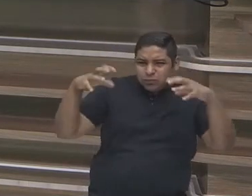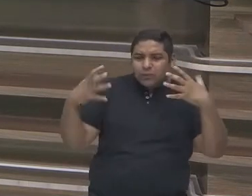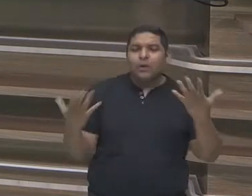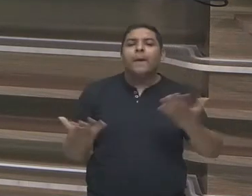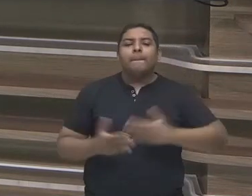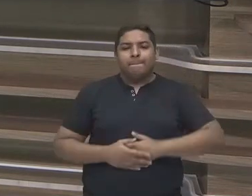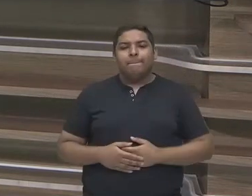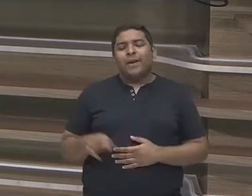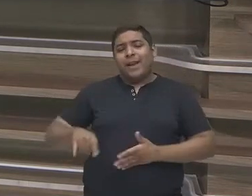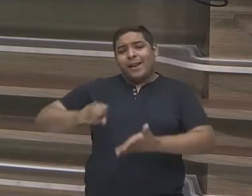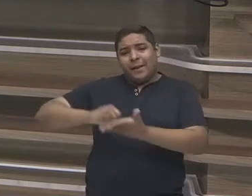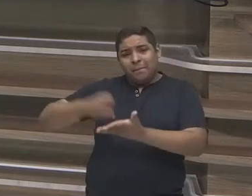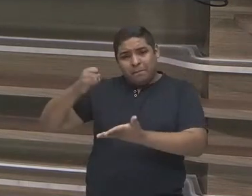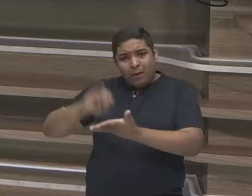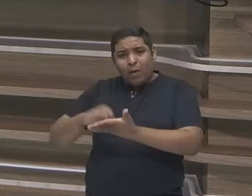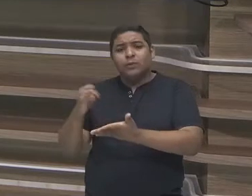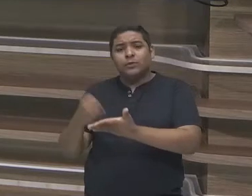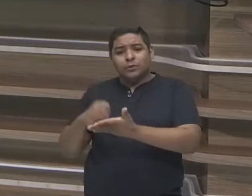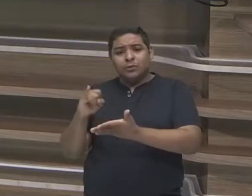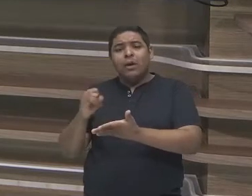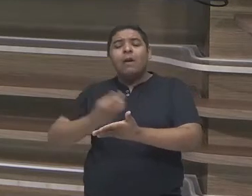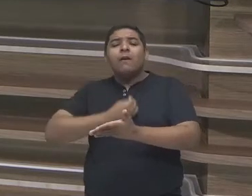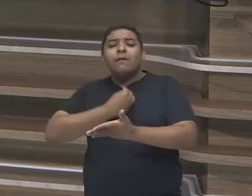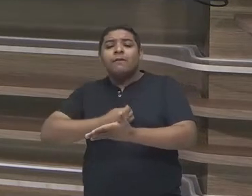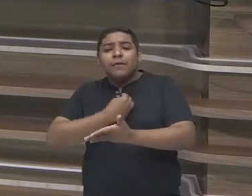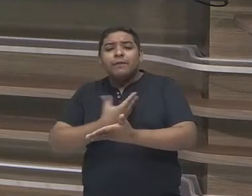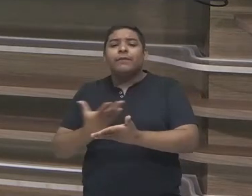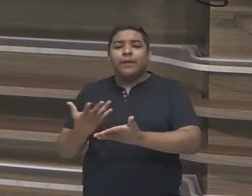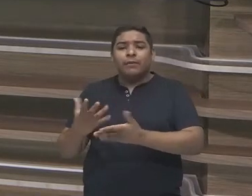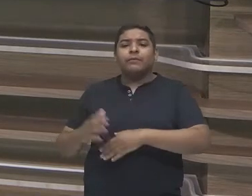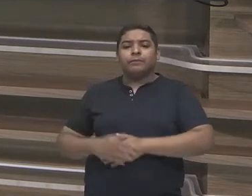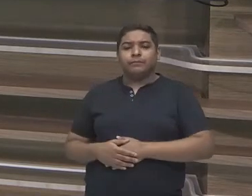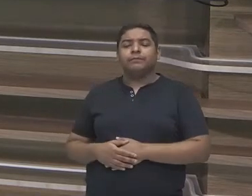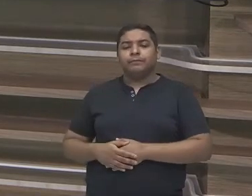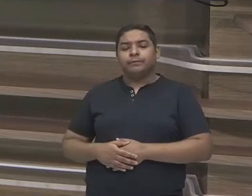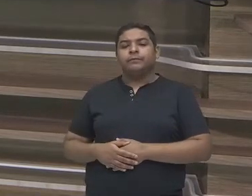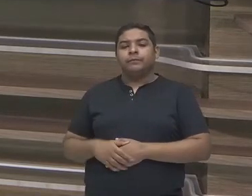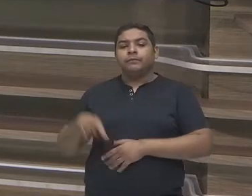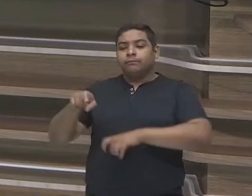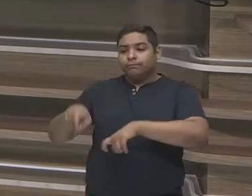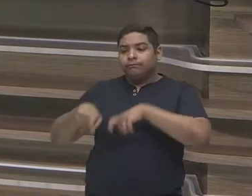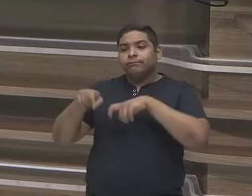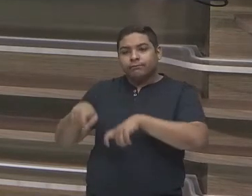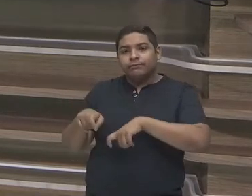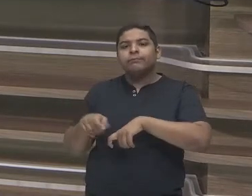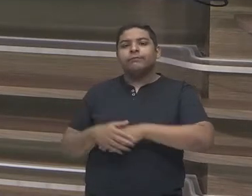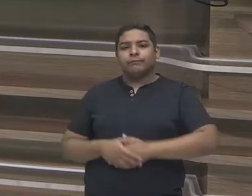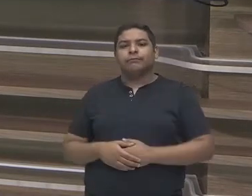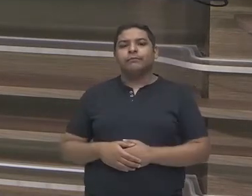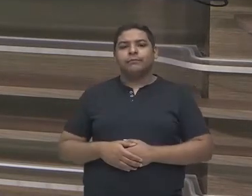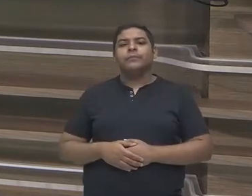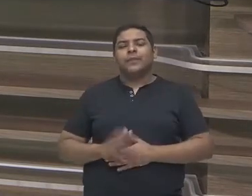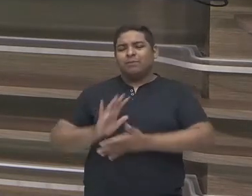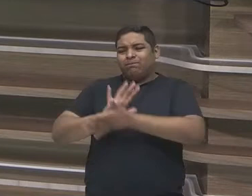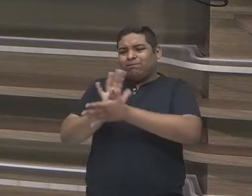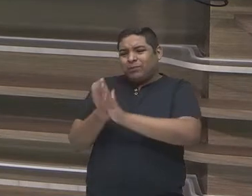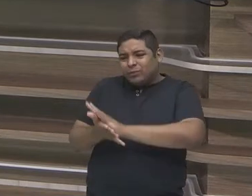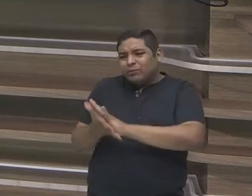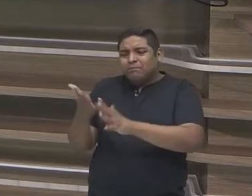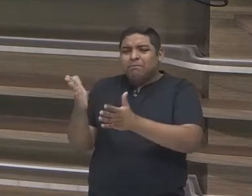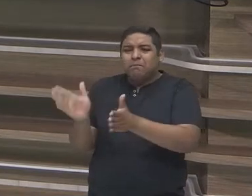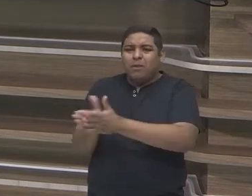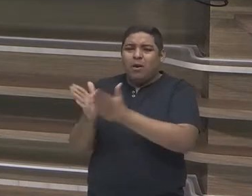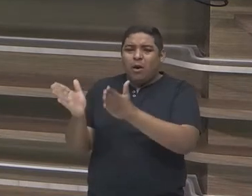no campo eram cobrados de acordo com a sua produção. Então, a população realmente vai estar numa situação de miséria, porque os impostos